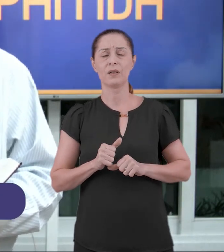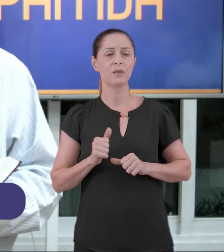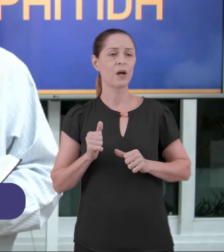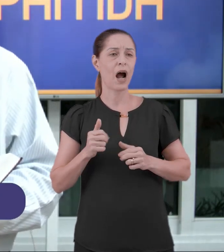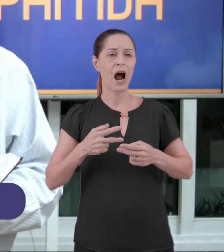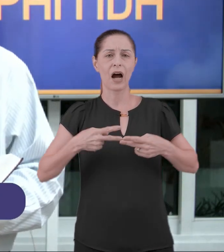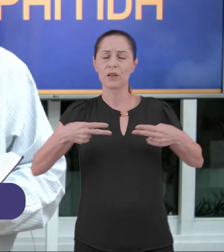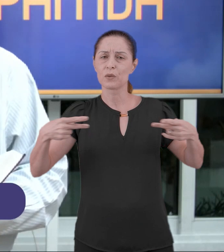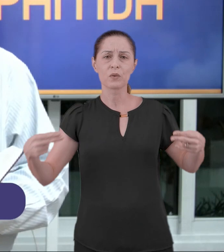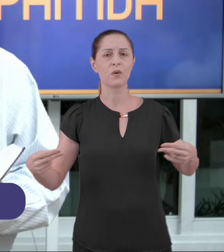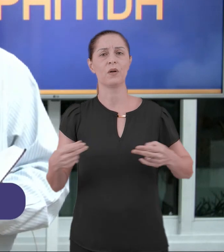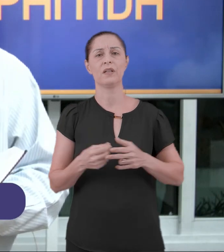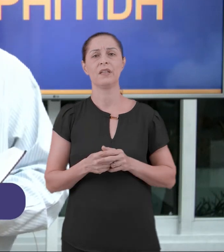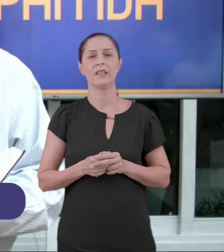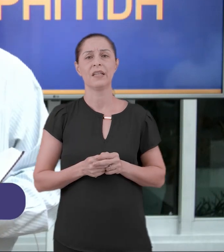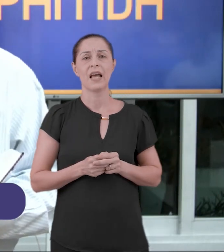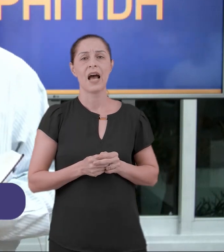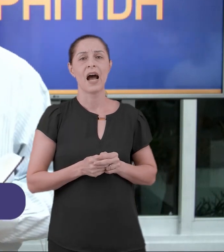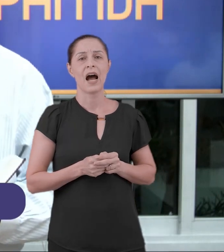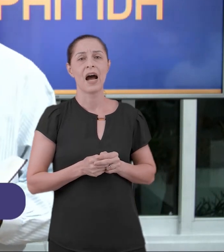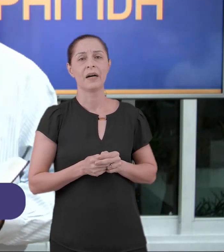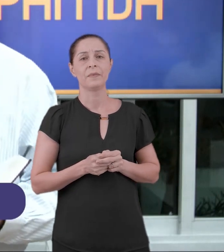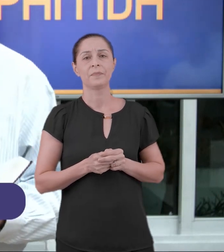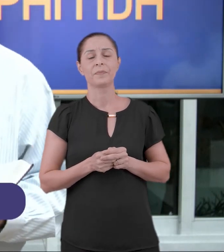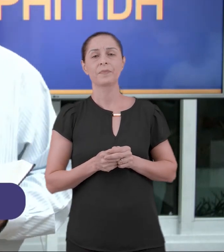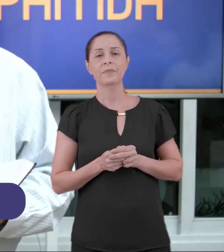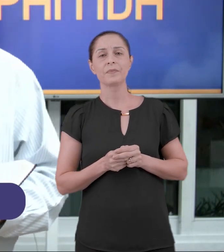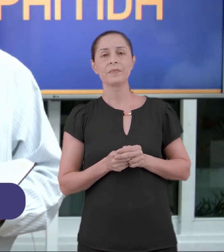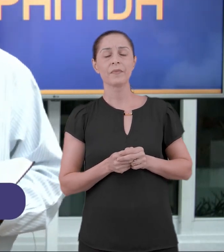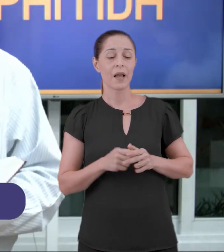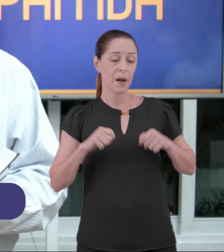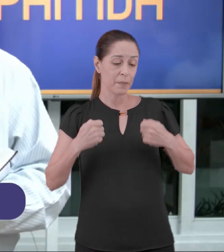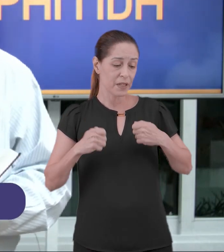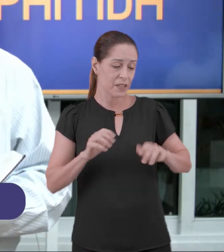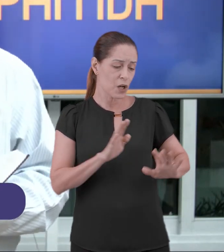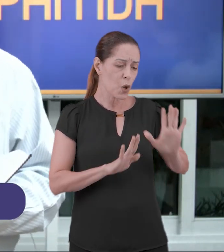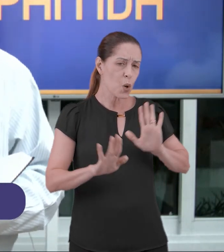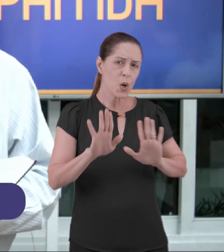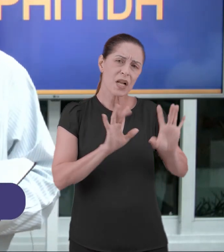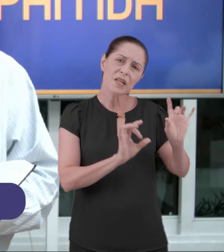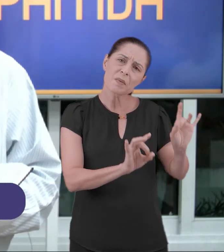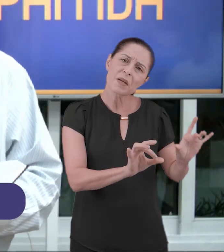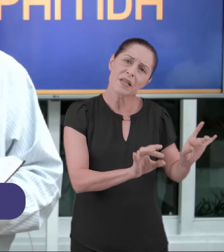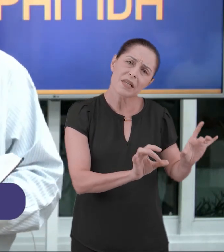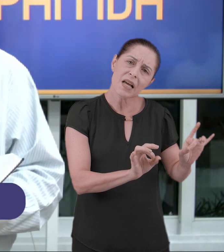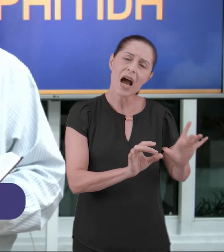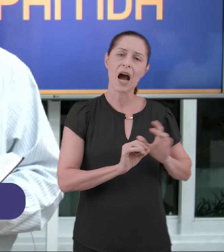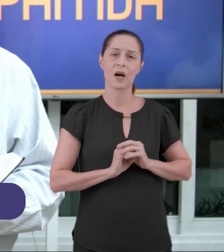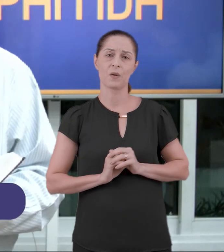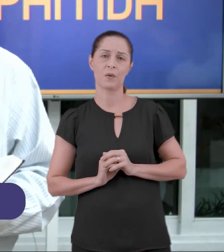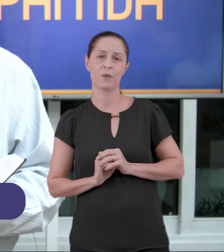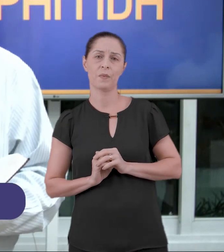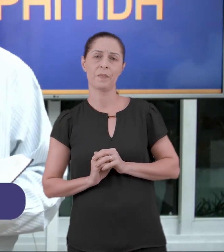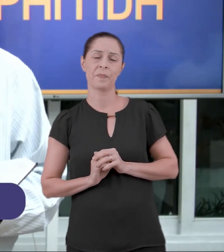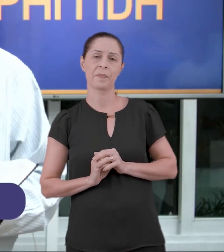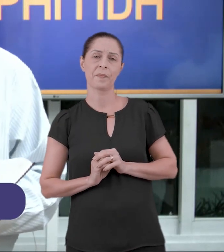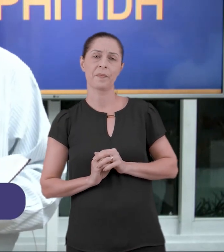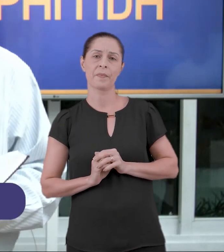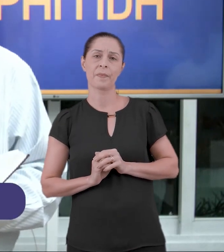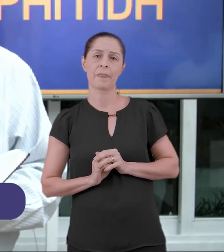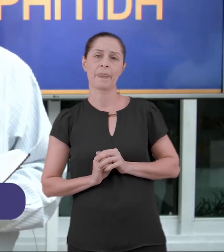deficiência. Porque essa criança vai exigir uma dedicação, vai exigir